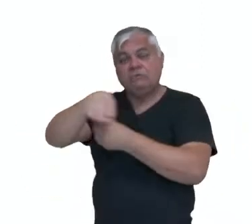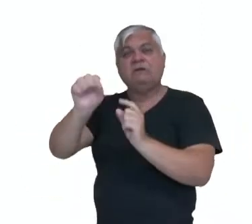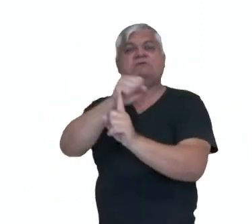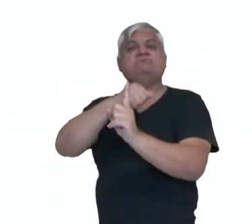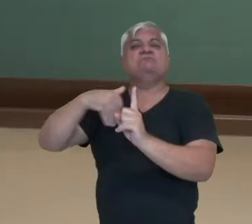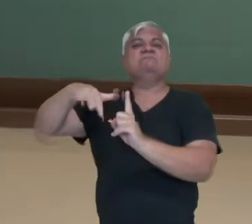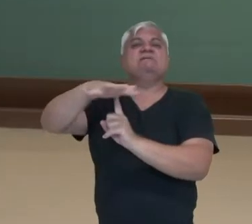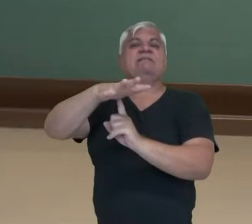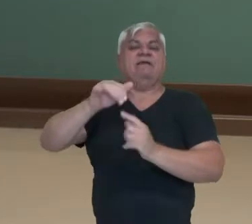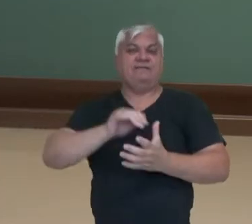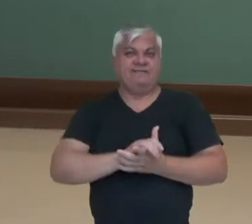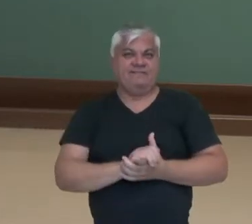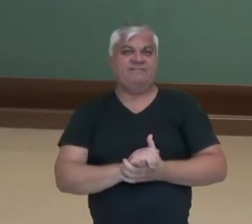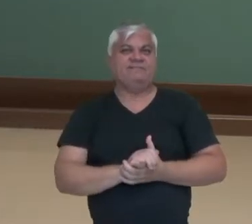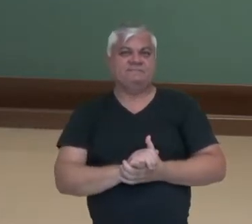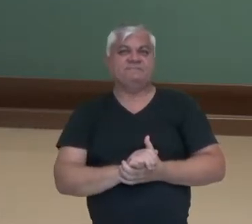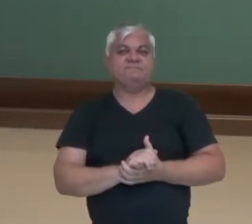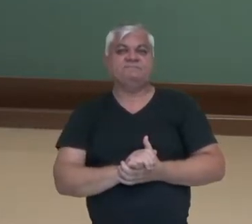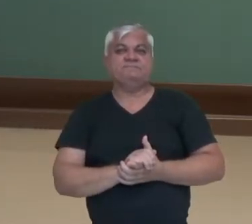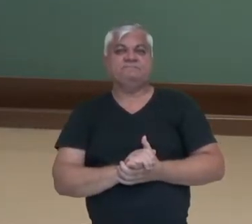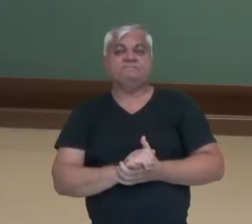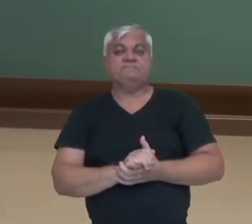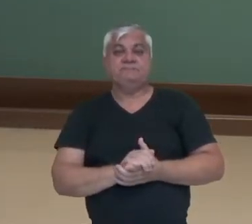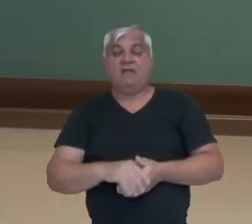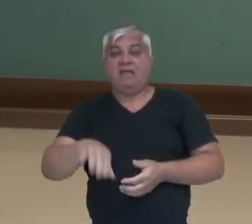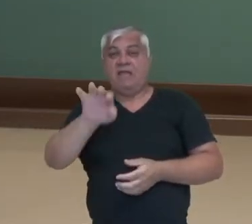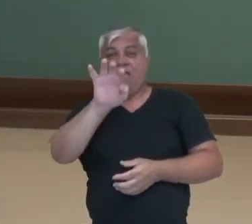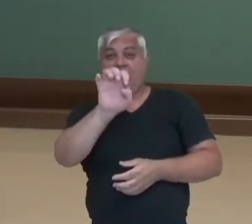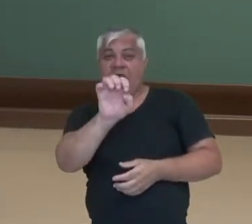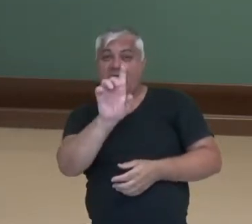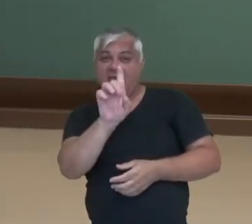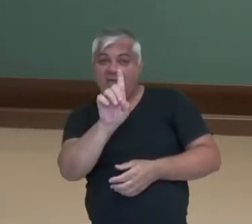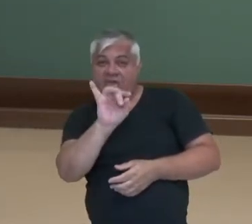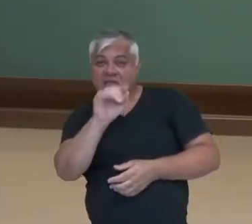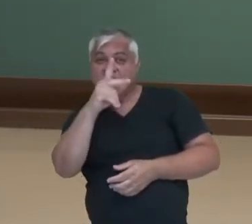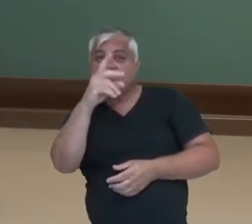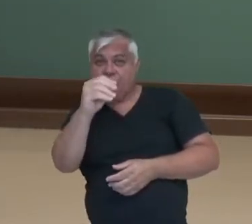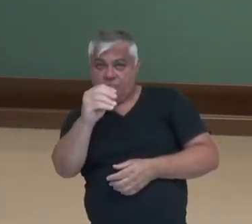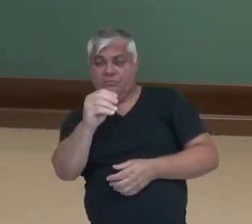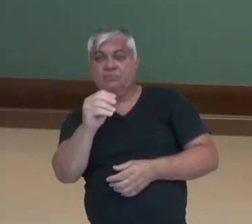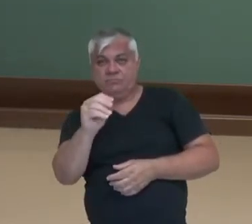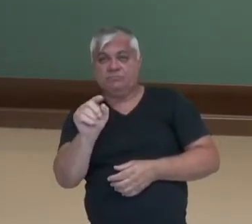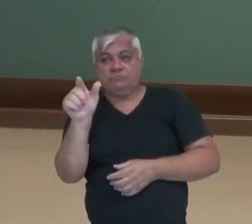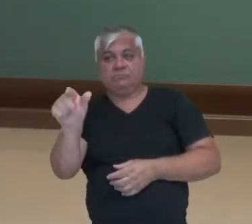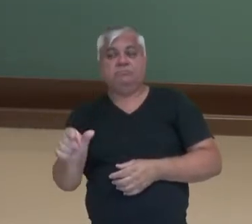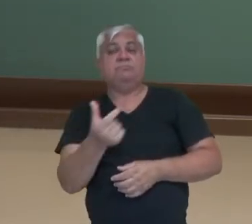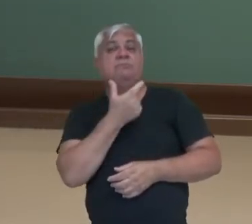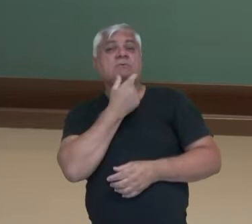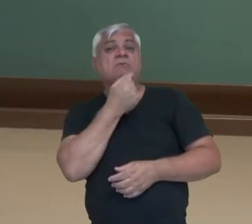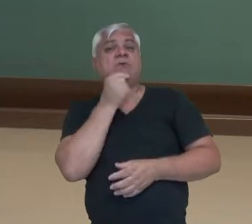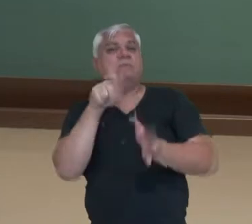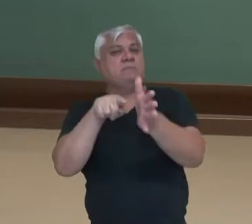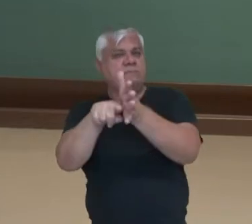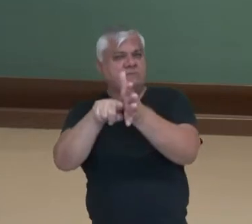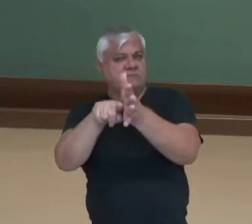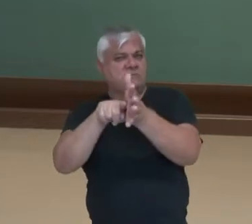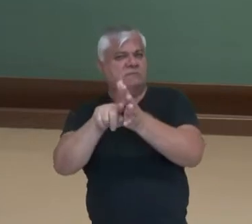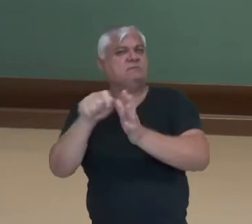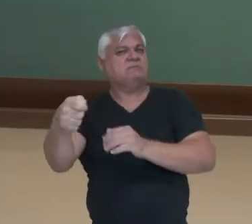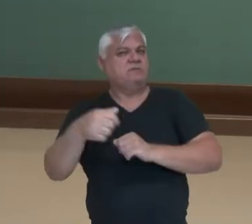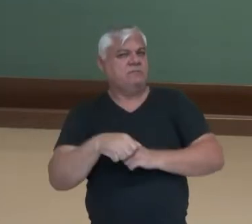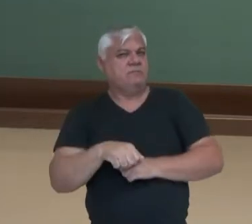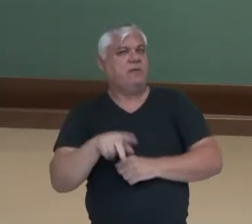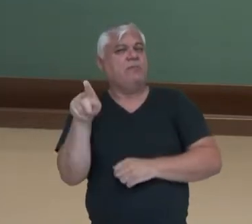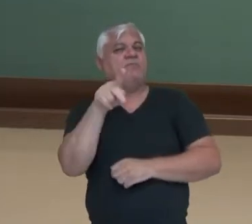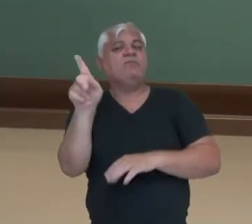Eu brinquei com vocês do Édipo, né? E para quem não ouviu falar na história do Édipo aí, dá uma pesquisadinha com o seu professor, né?